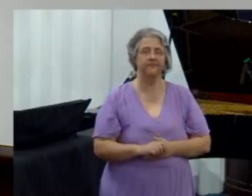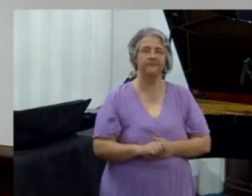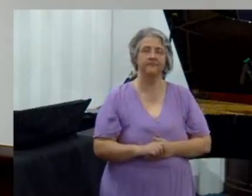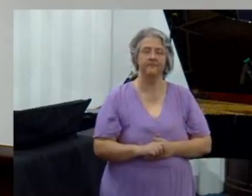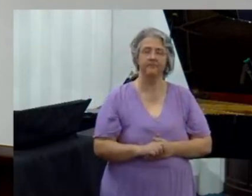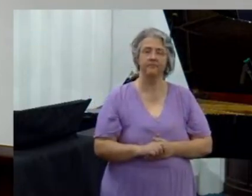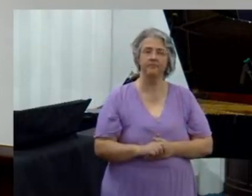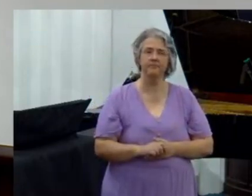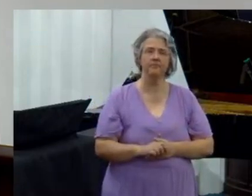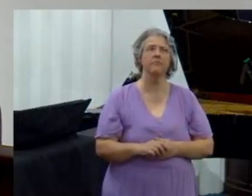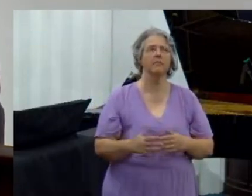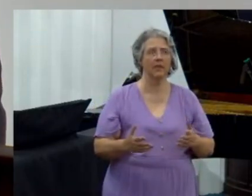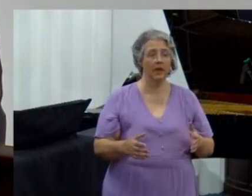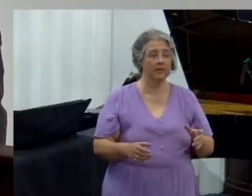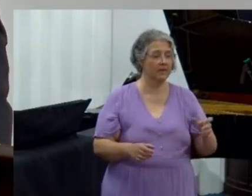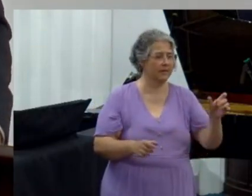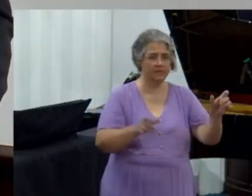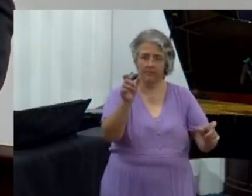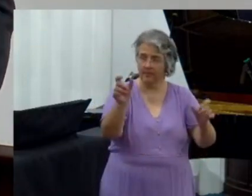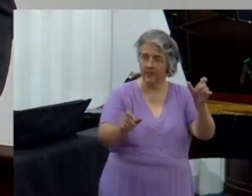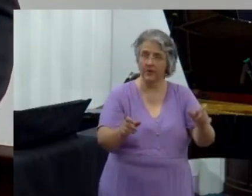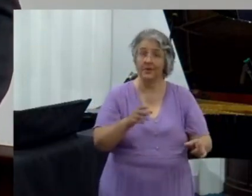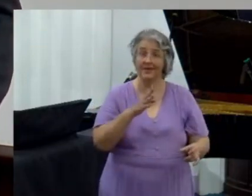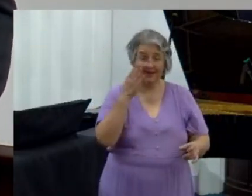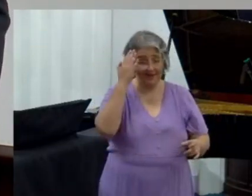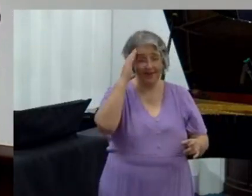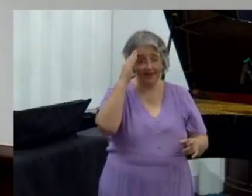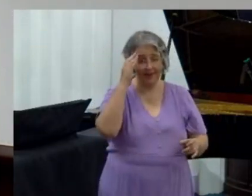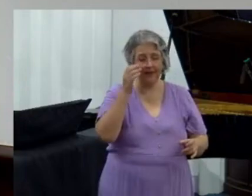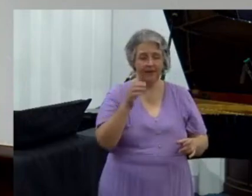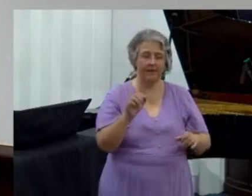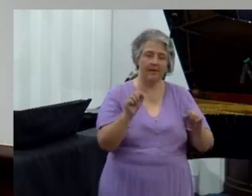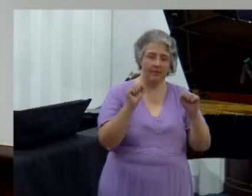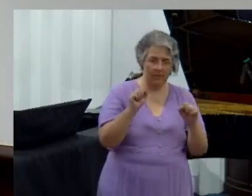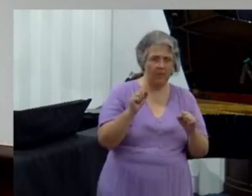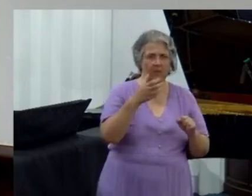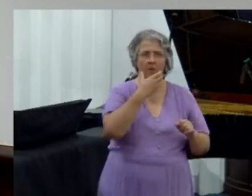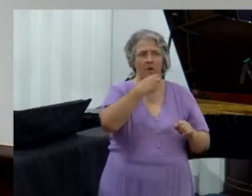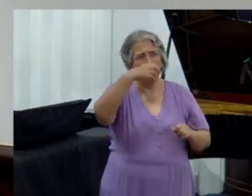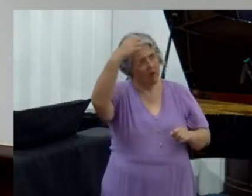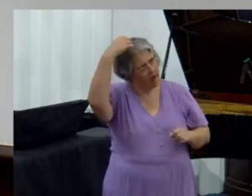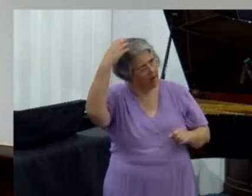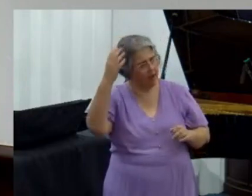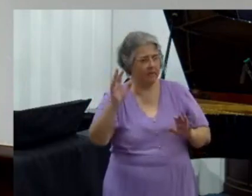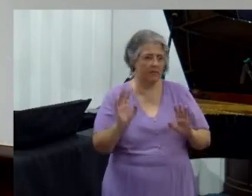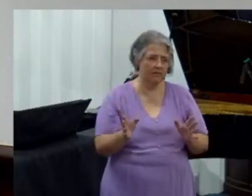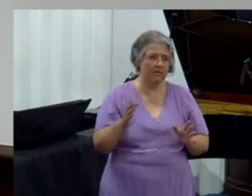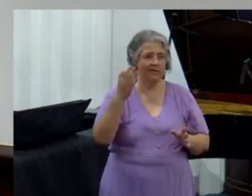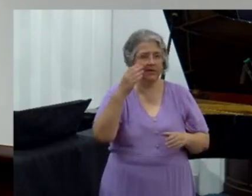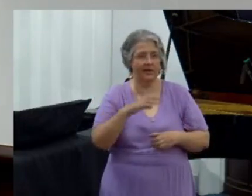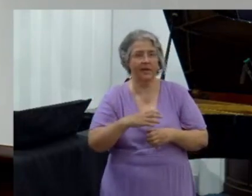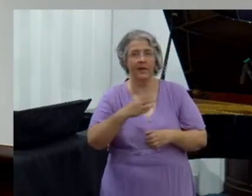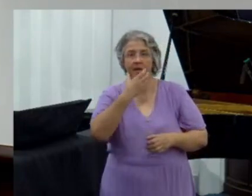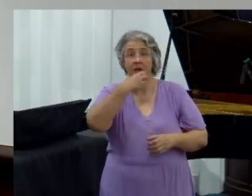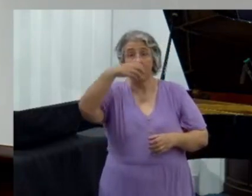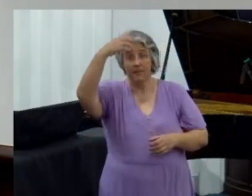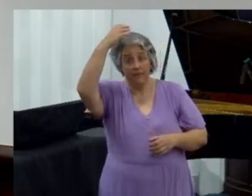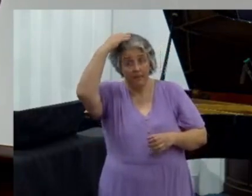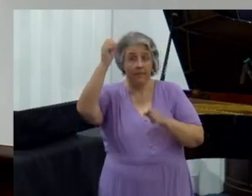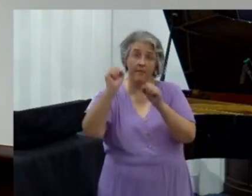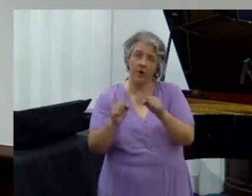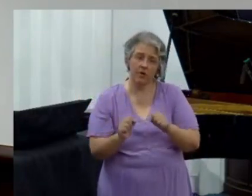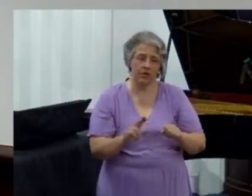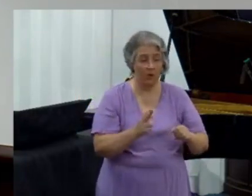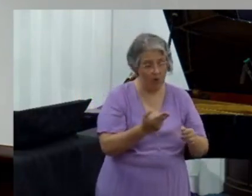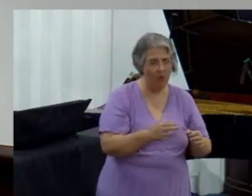pessoas reconhecerem ele como um possível rei, e nós falamos que há muita diferença entre um possível rei e o rei, nós